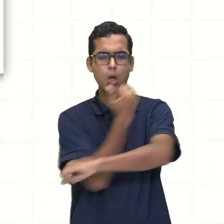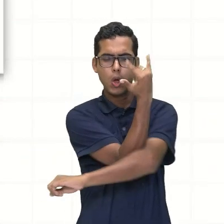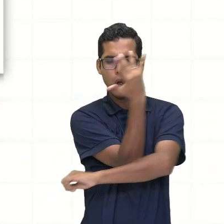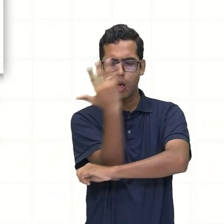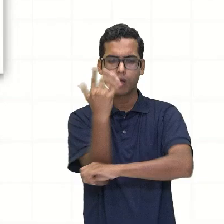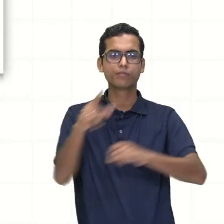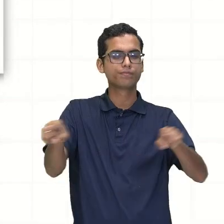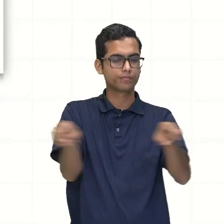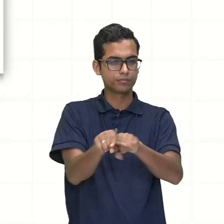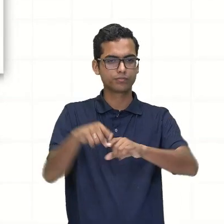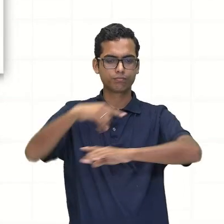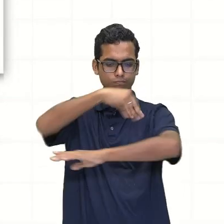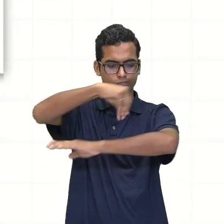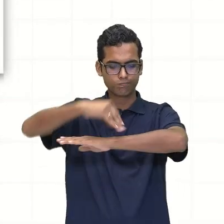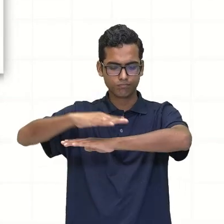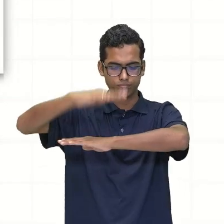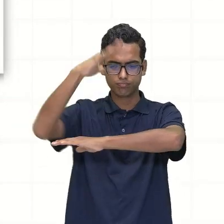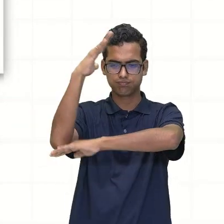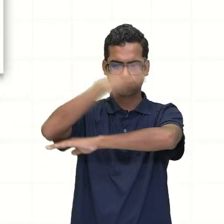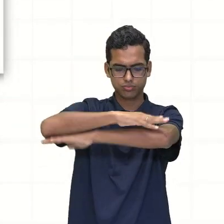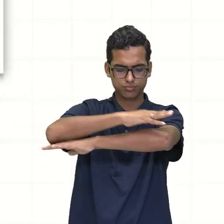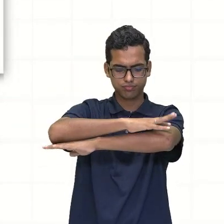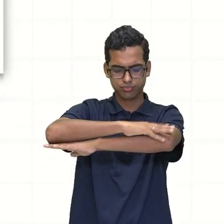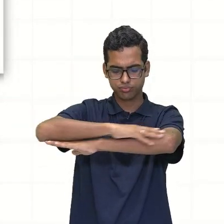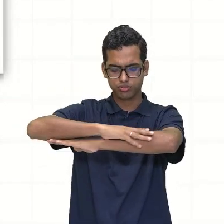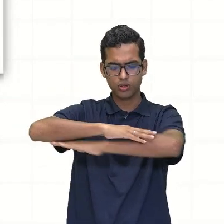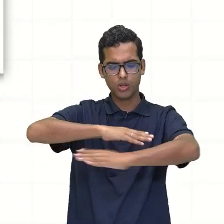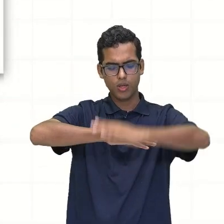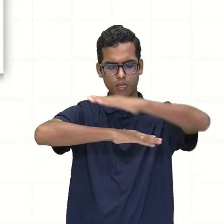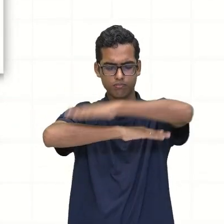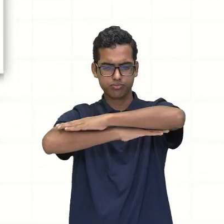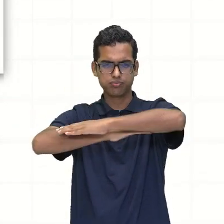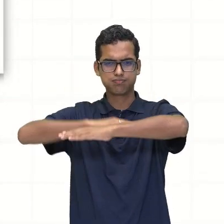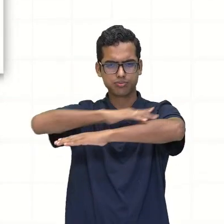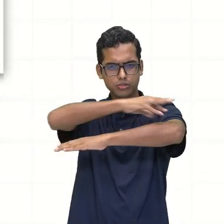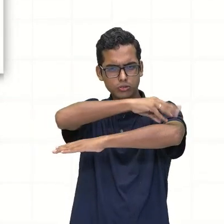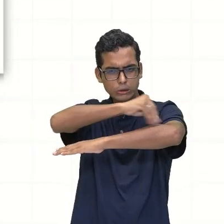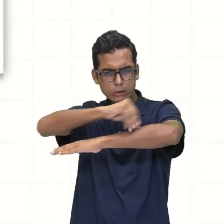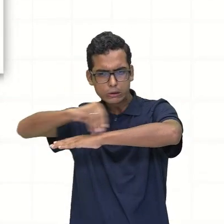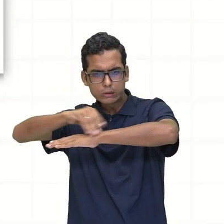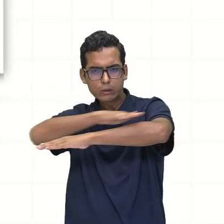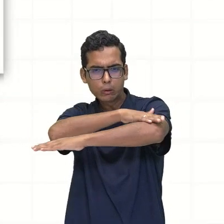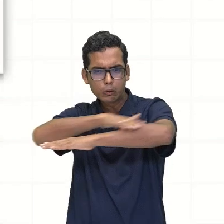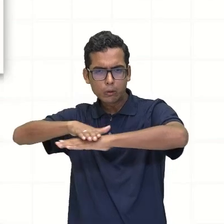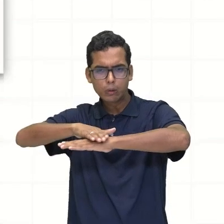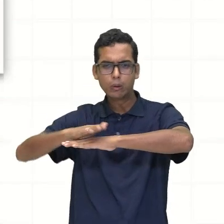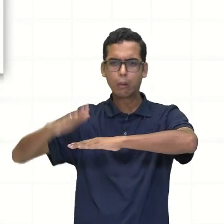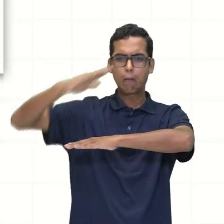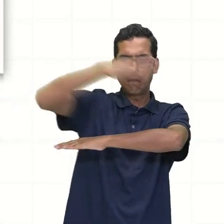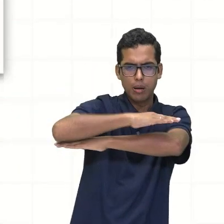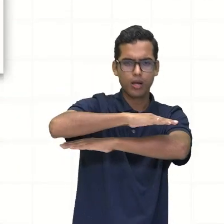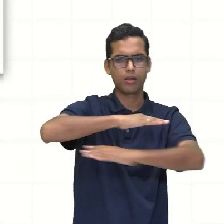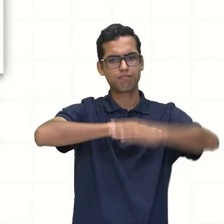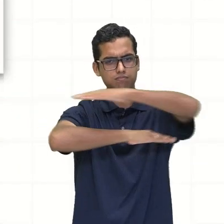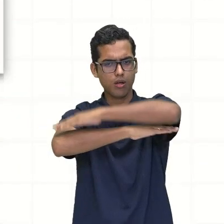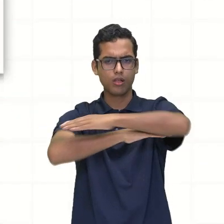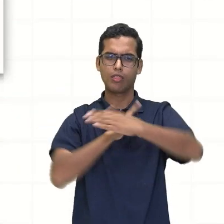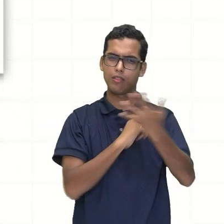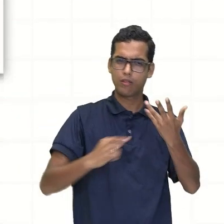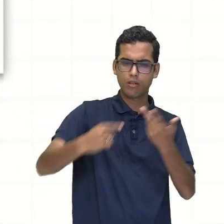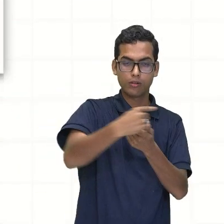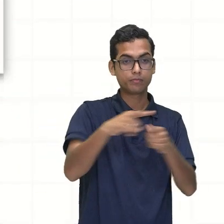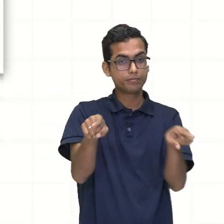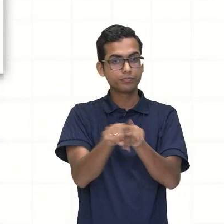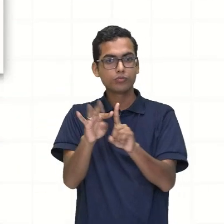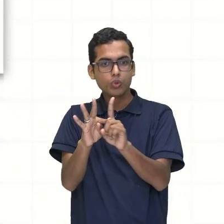ali por um longo período, tá bom? Aí nós temos a pressão, né, as condições específicas, como temperatura, que a